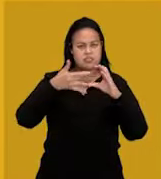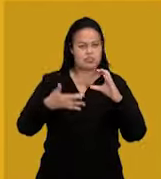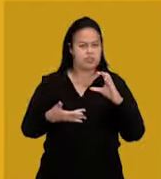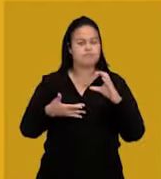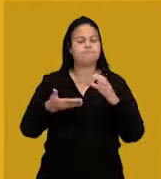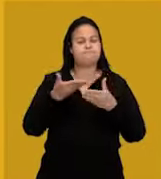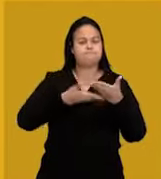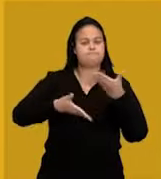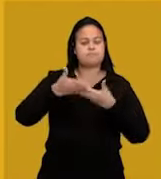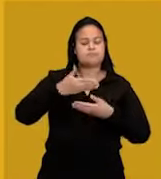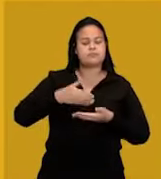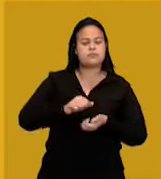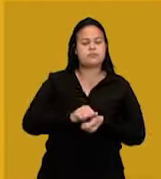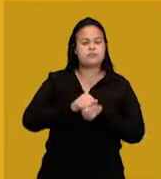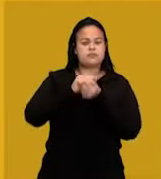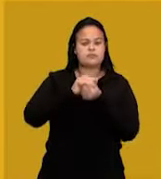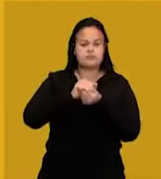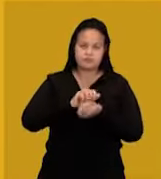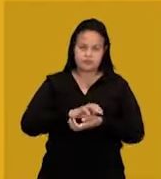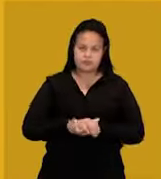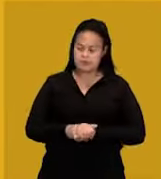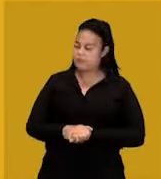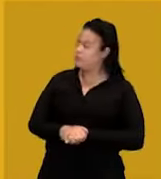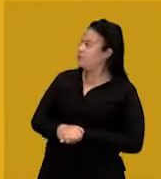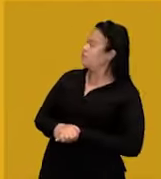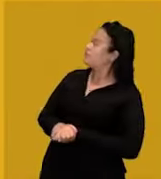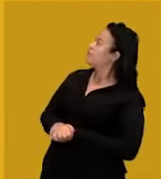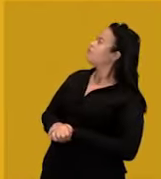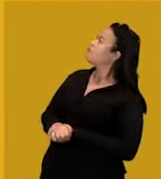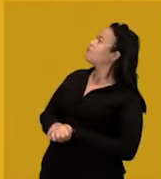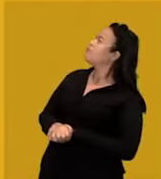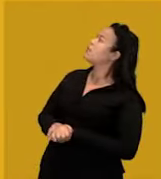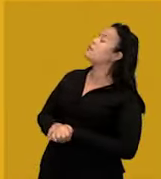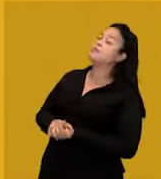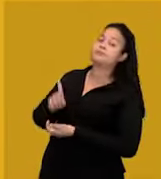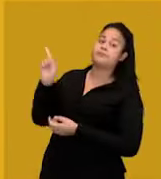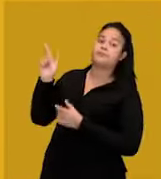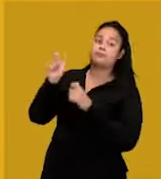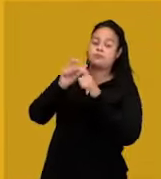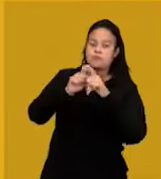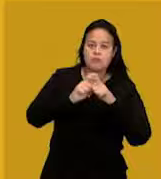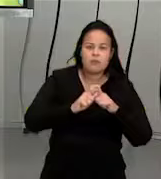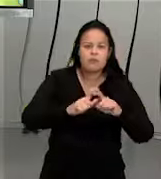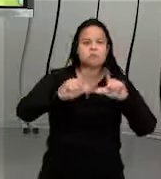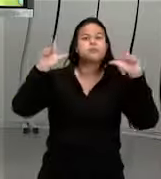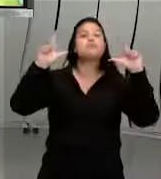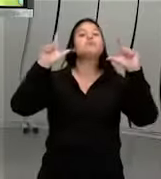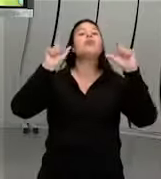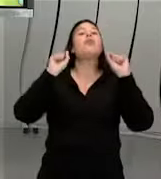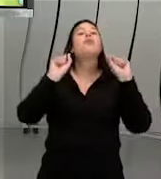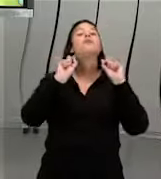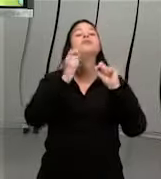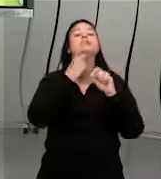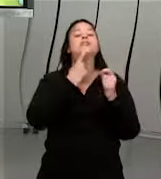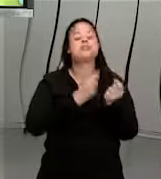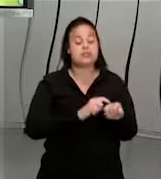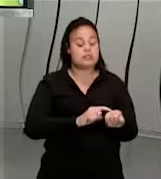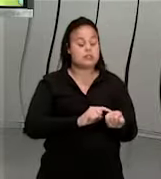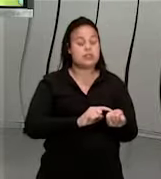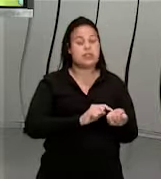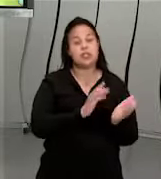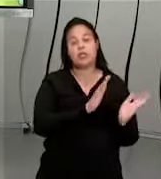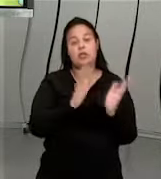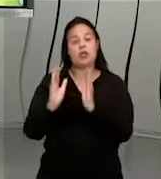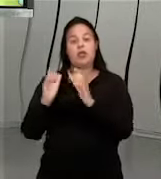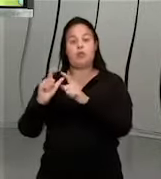como de sustentação. Então, nessa imagem aqui, a gente tem uma imagem ampliada do sangue. Nessa outra imagem,